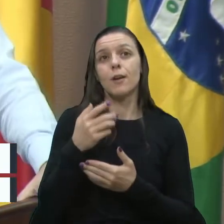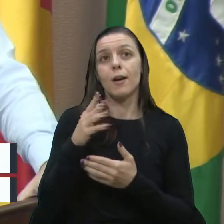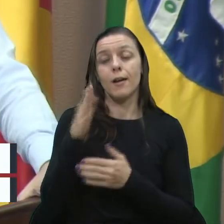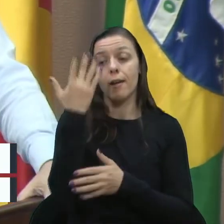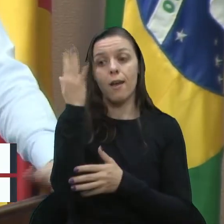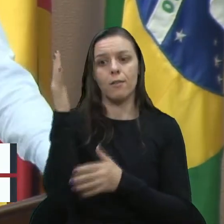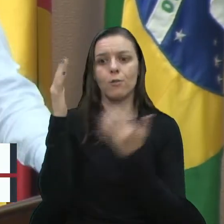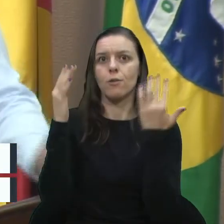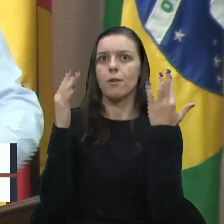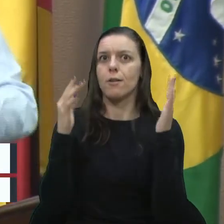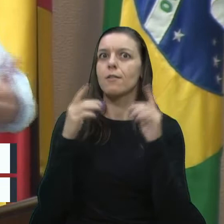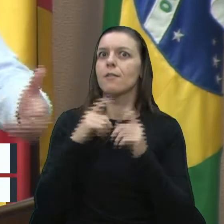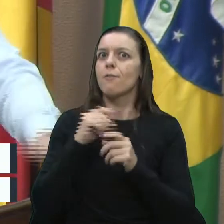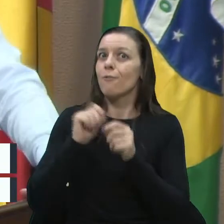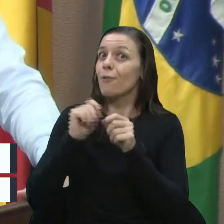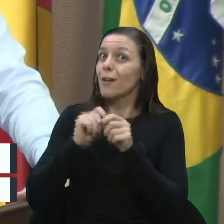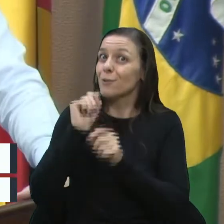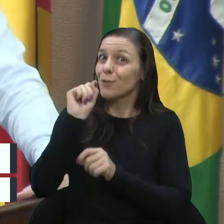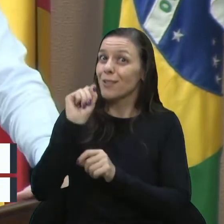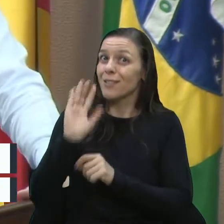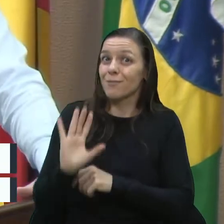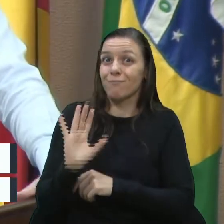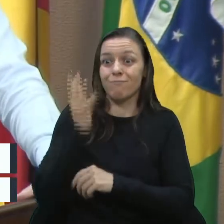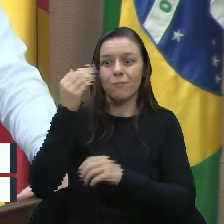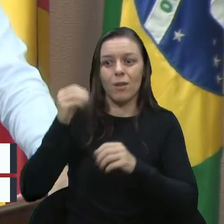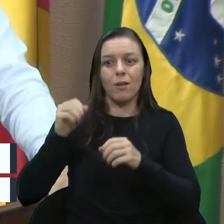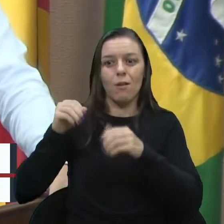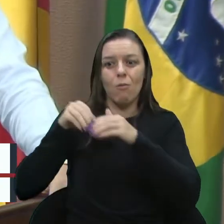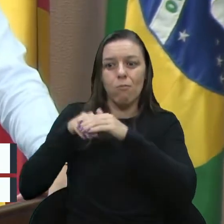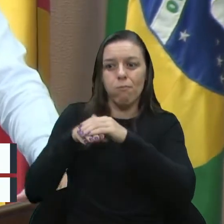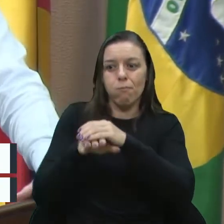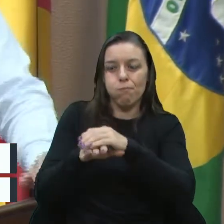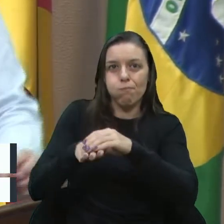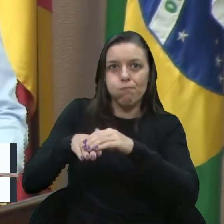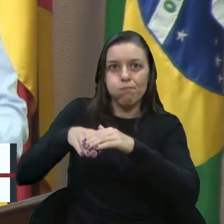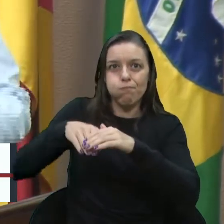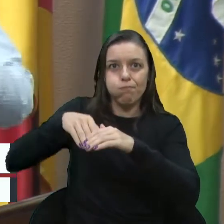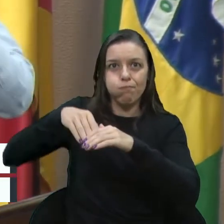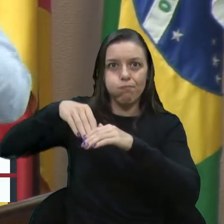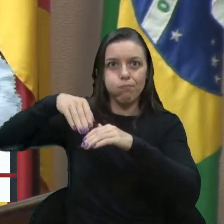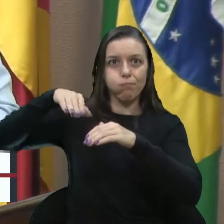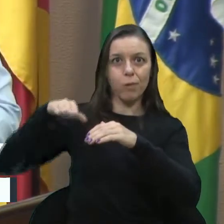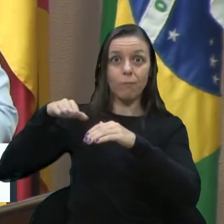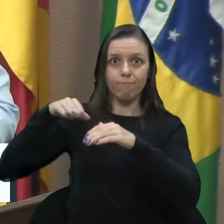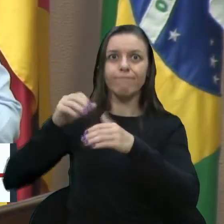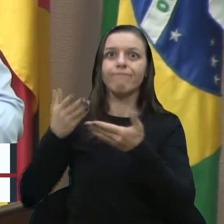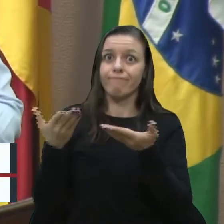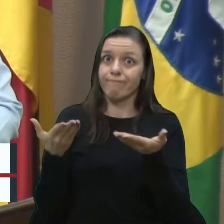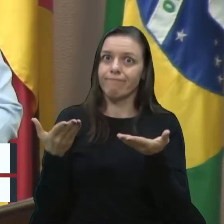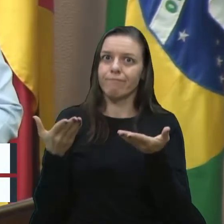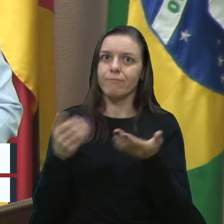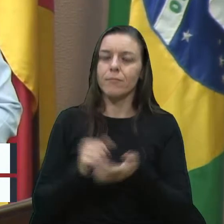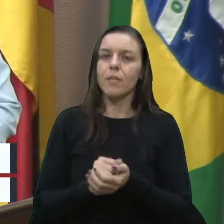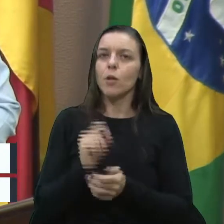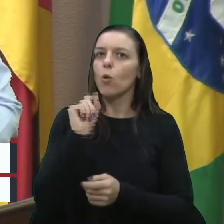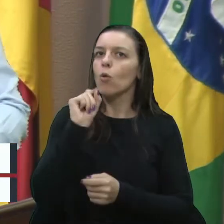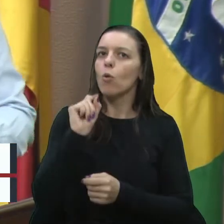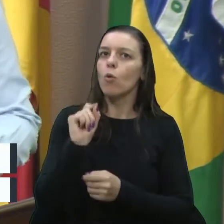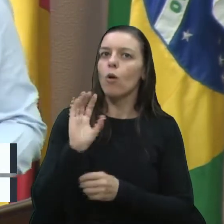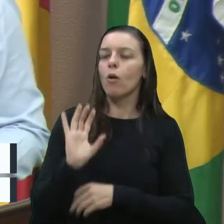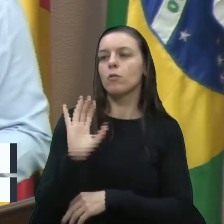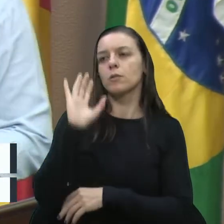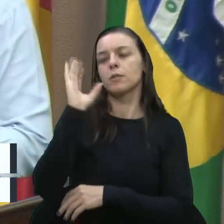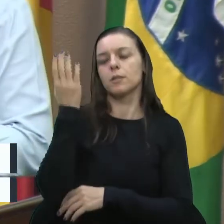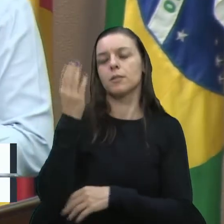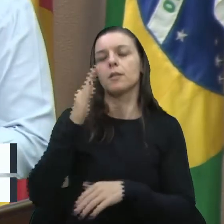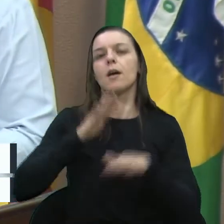natureza vai e faz com que a conta venha, no ditado popular. O que tem acontecido? Muitas